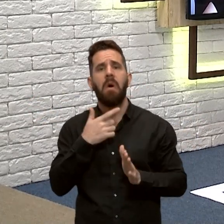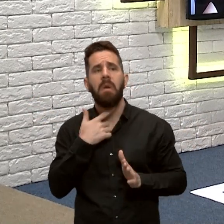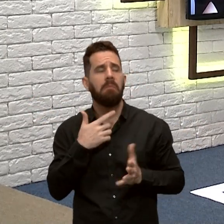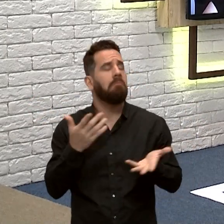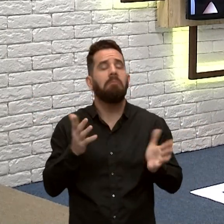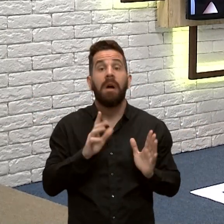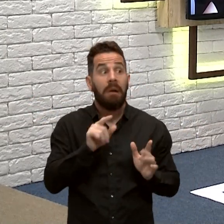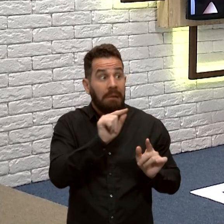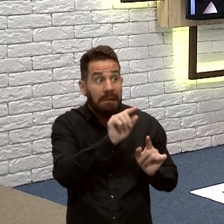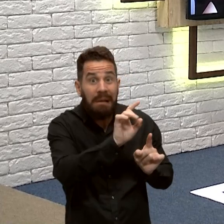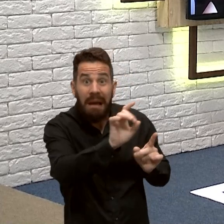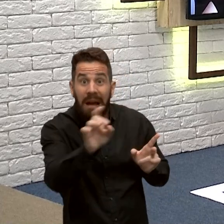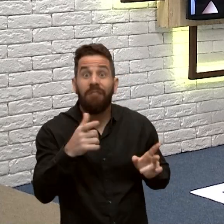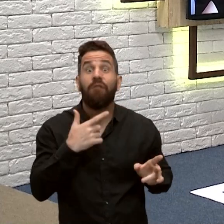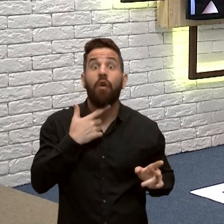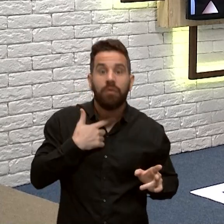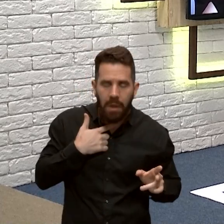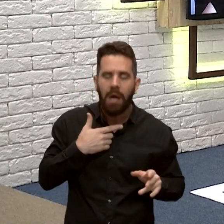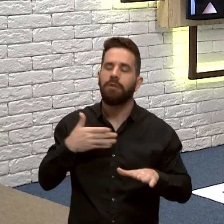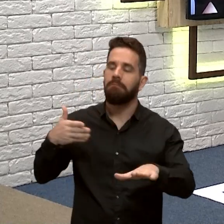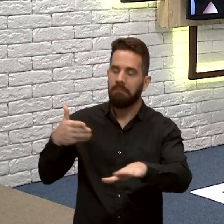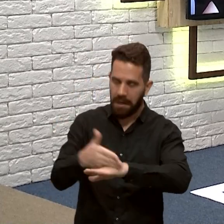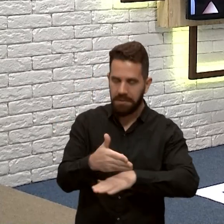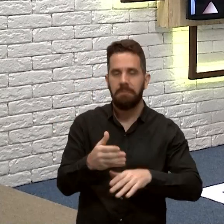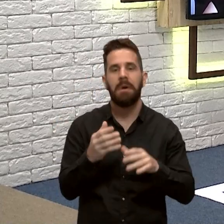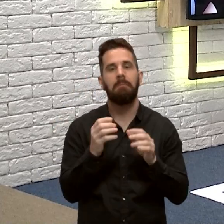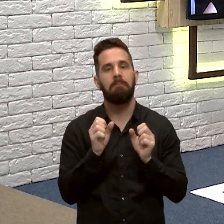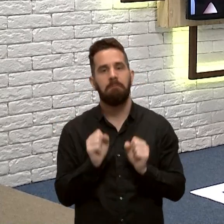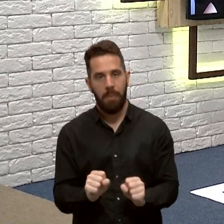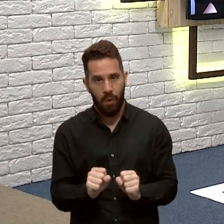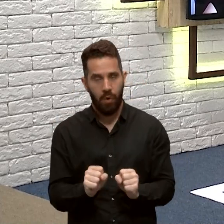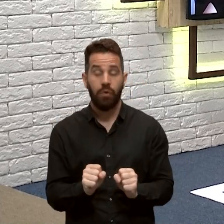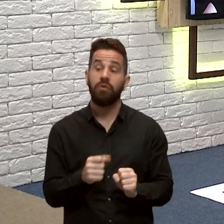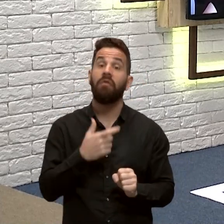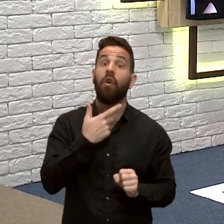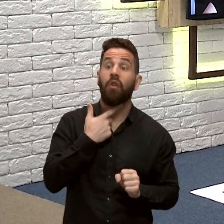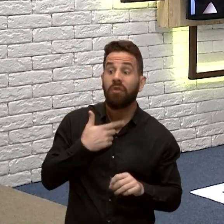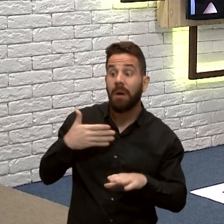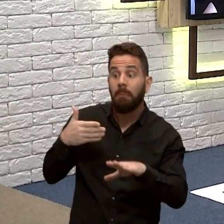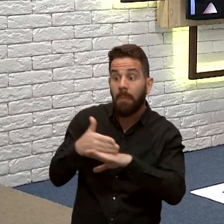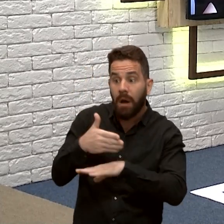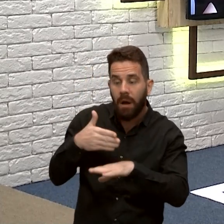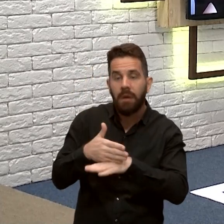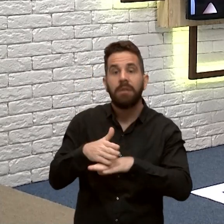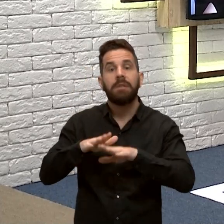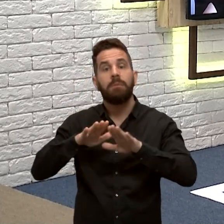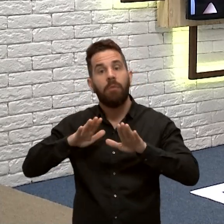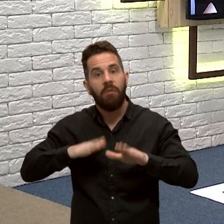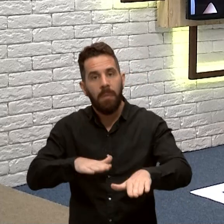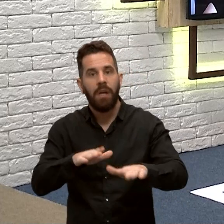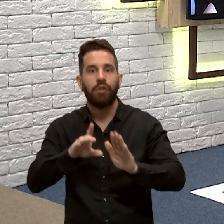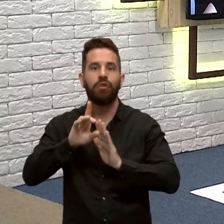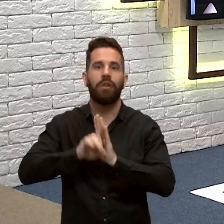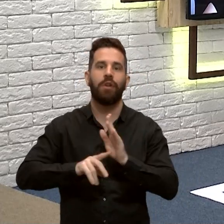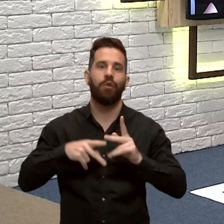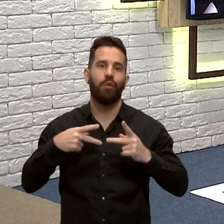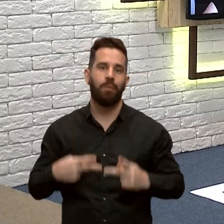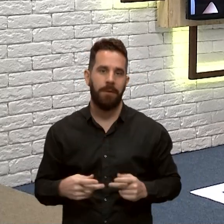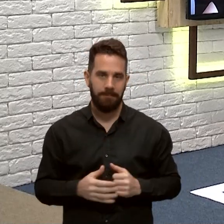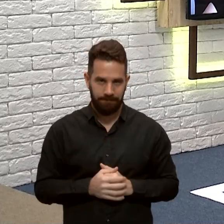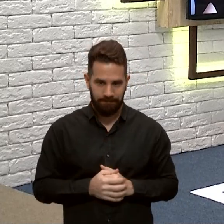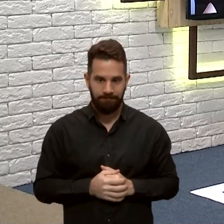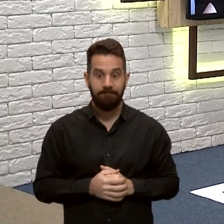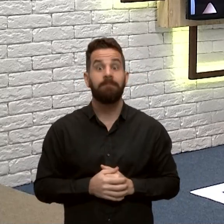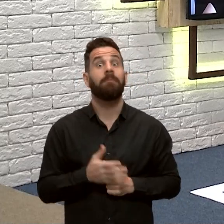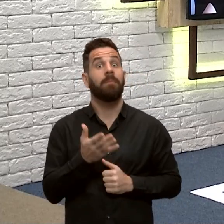é o desejo de participar e estar em movimento na defesa de direitos humanos. E a gente vai até falar um